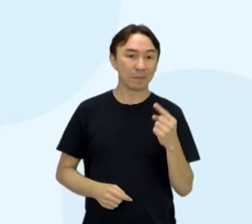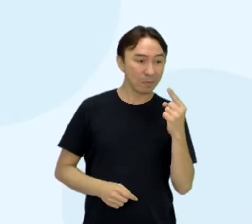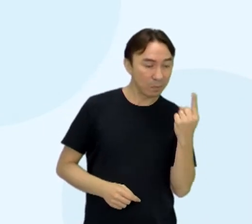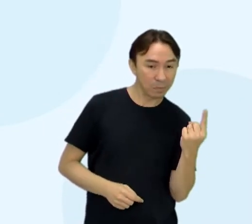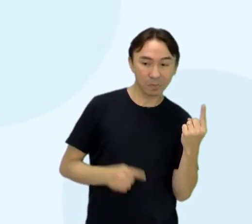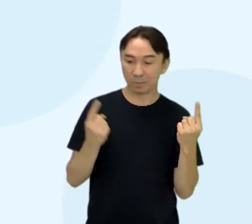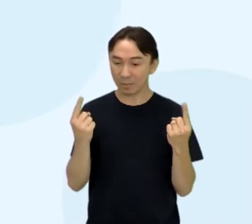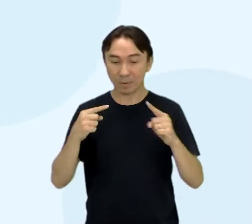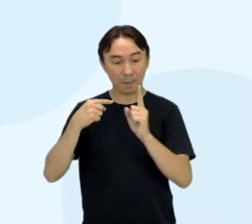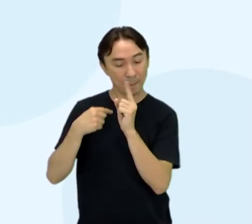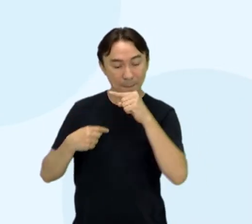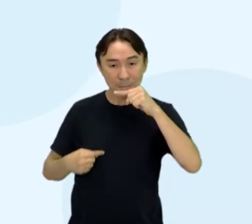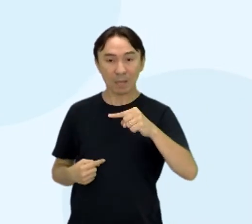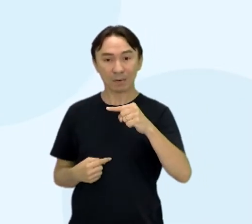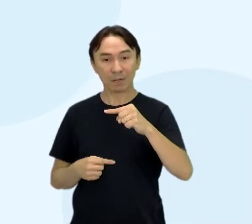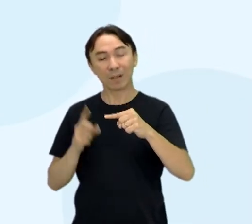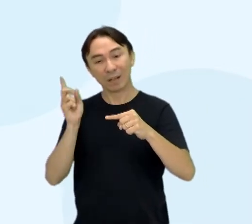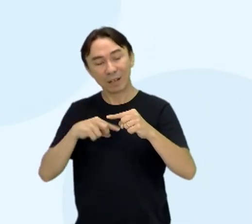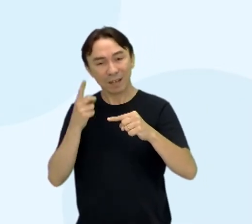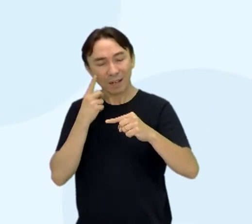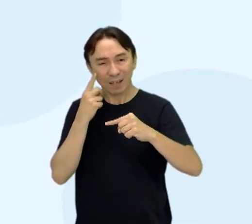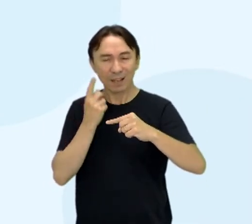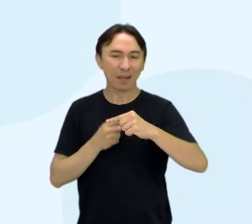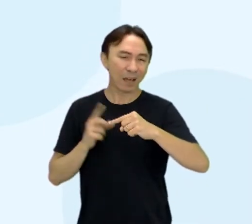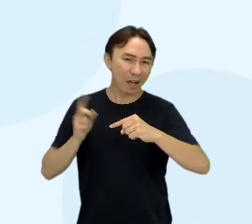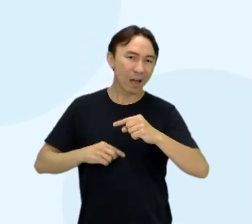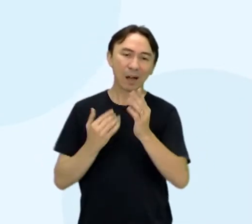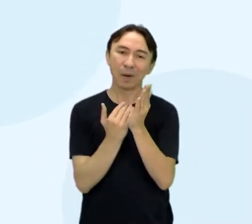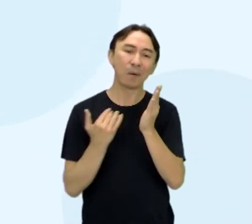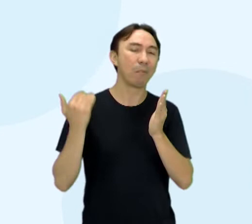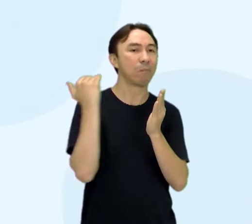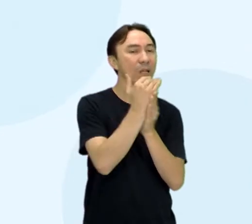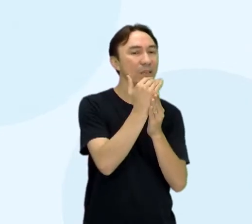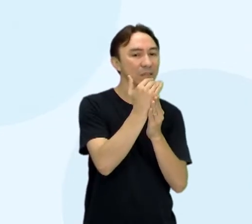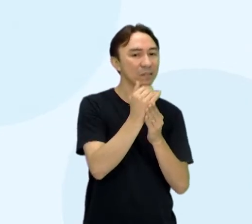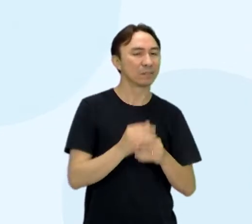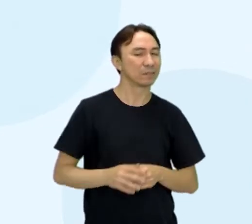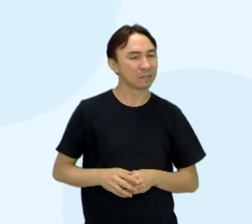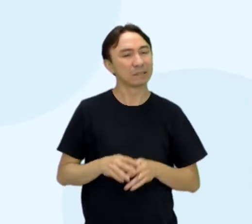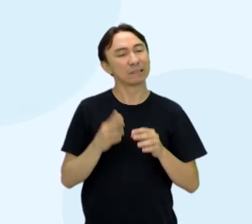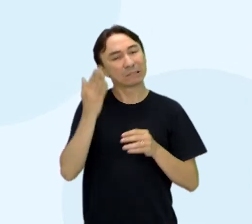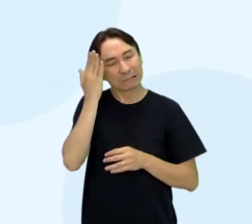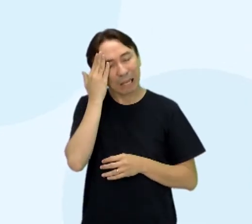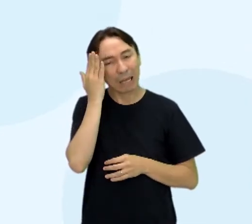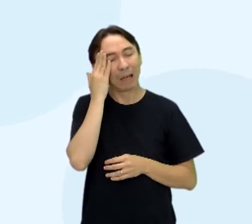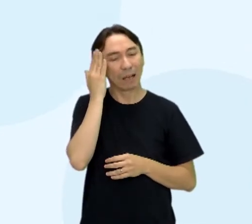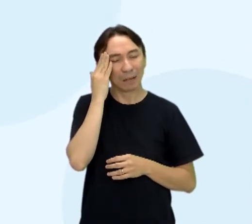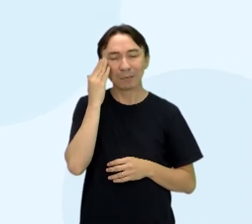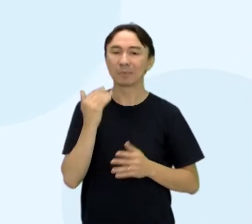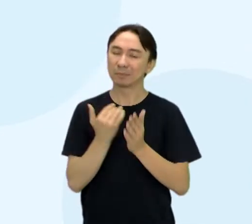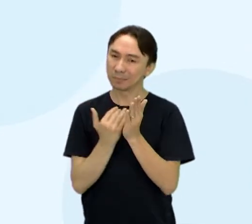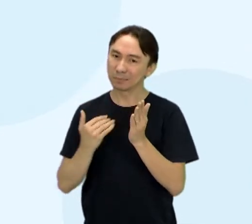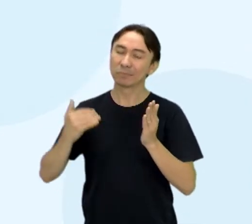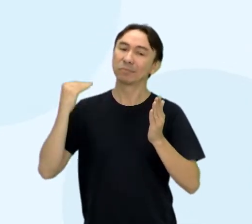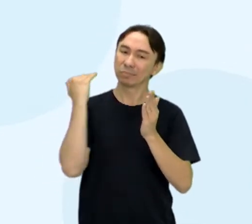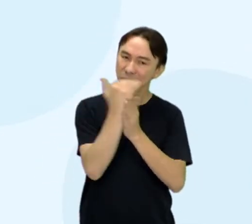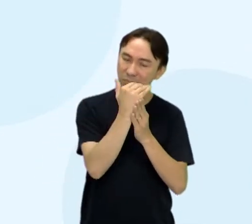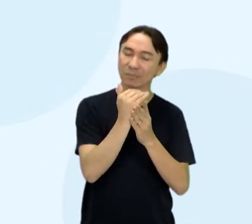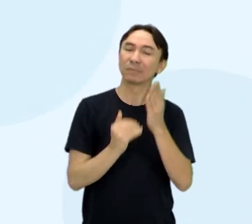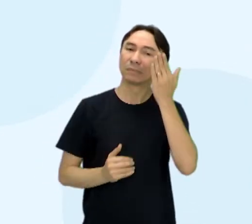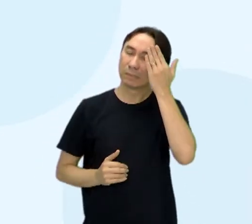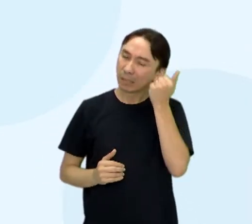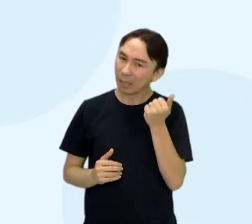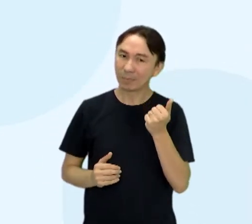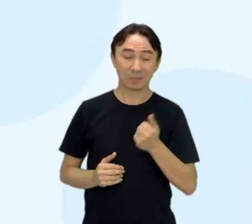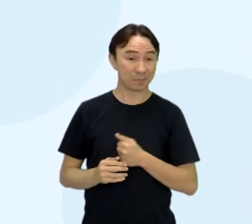perceberam. Poderia indicar uma queda, não foi o caso. Ok? A gente já tem plena consciência que existiu um aumento aí, como a gente falou